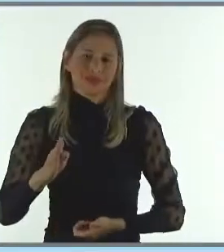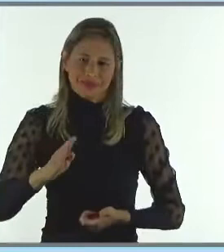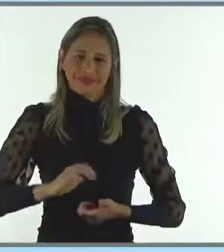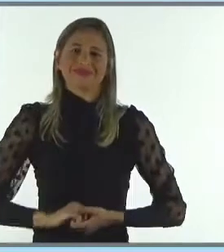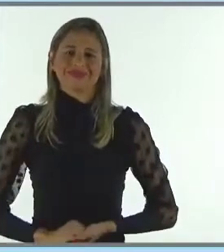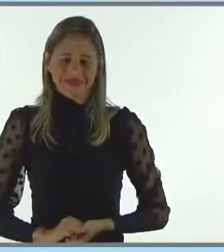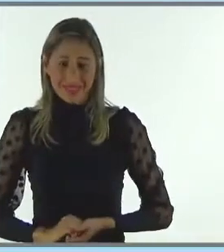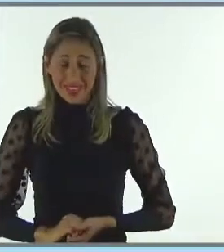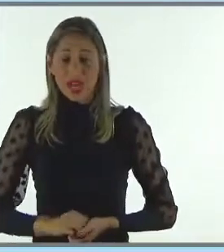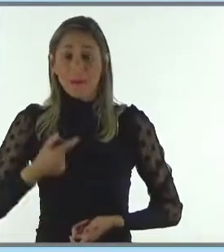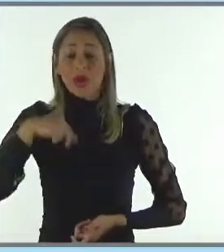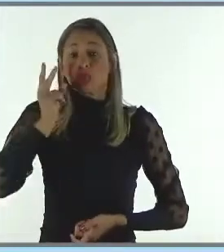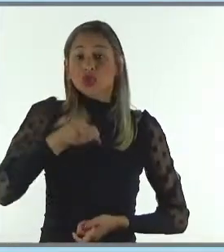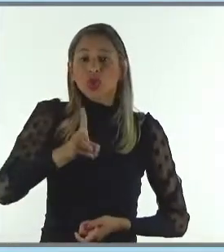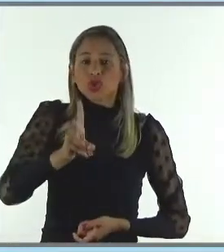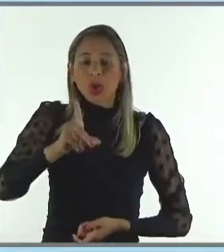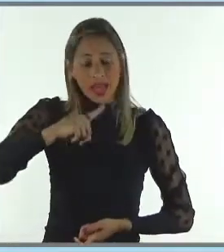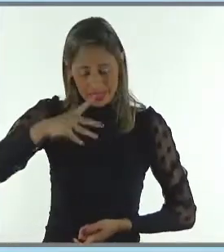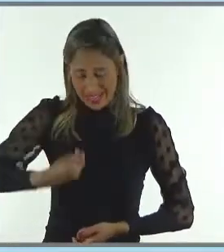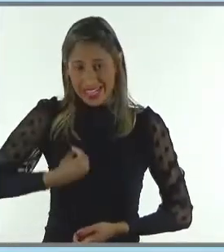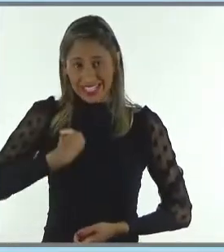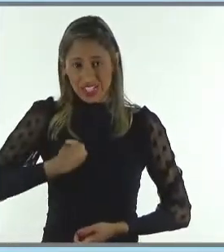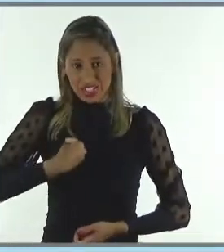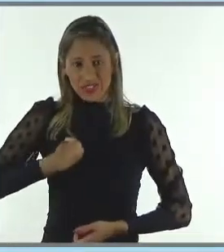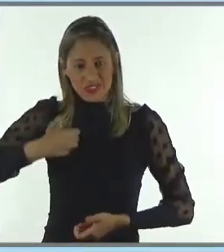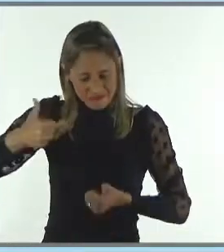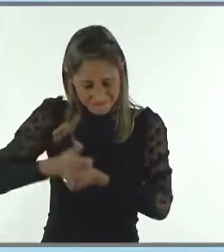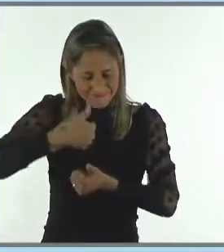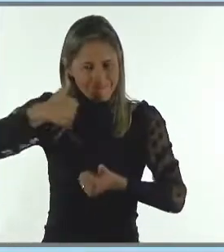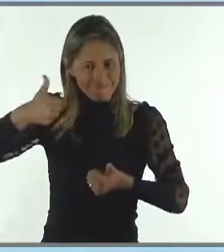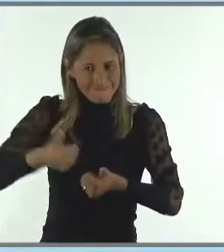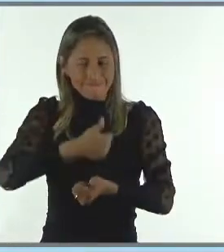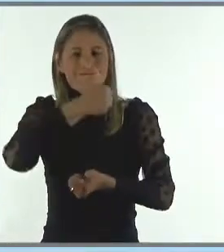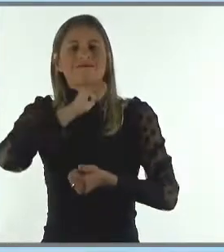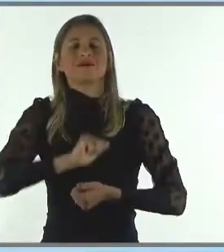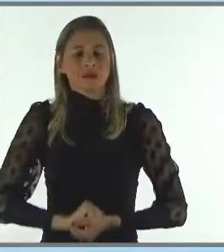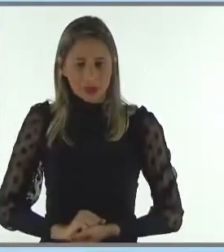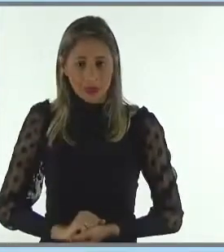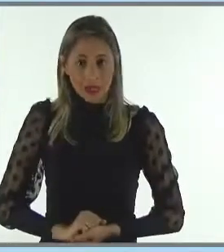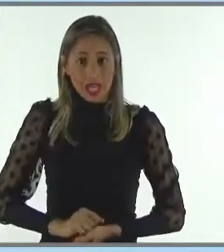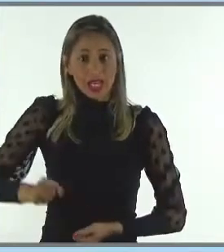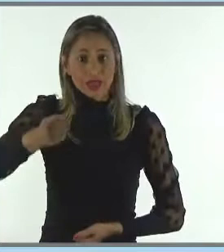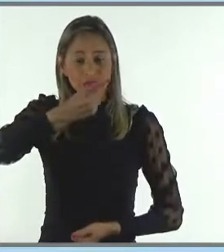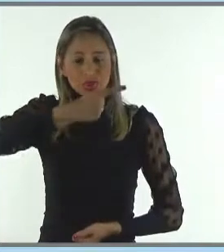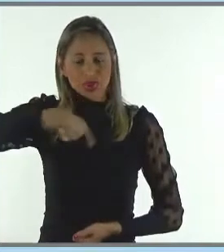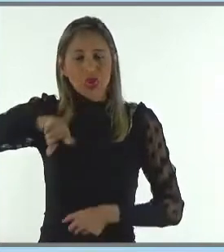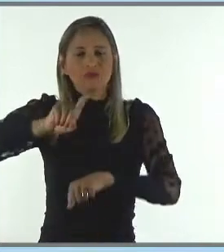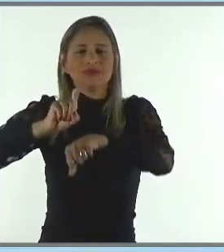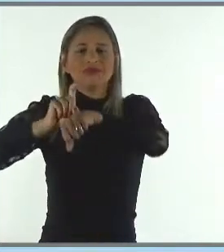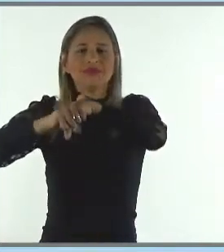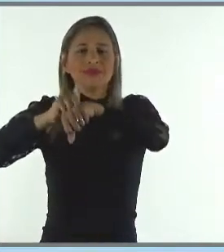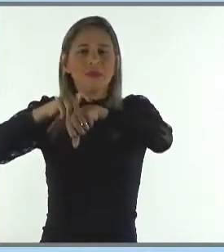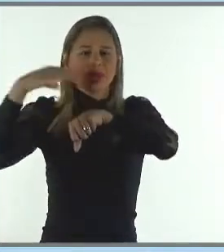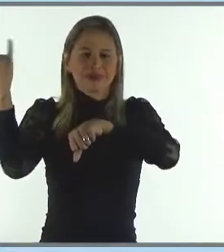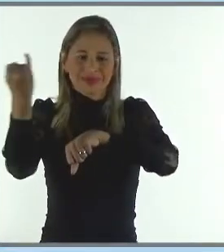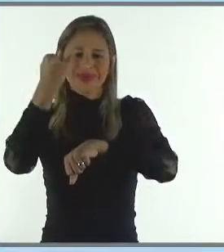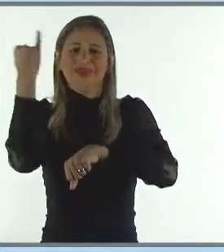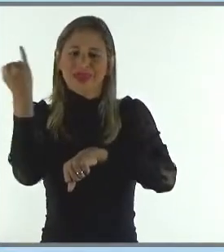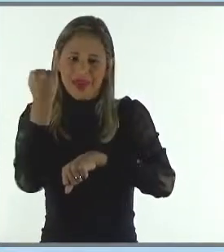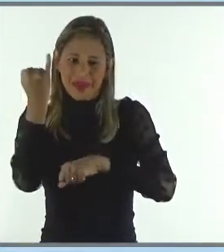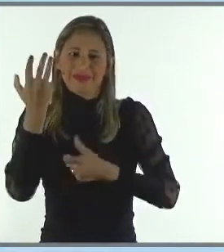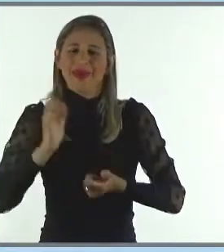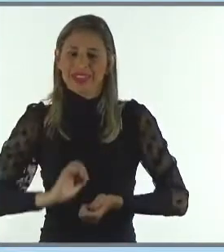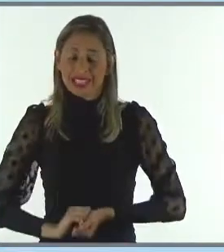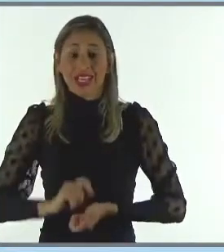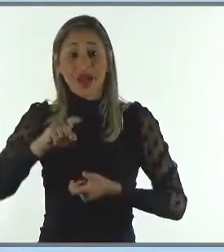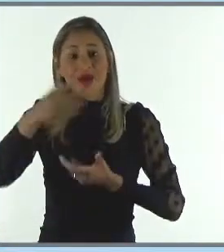para continuarmos existindo e resistindo. Então, para a gente é um momento importante, né? Eu